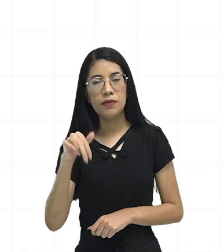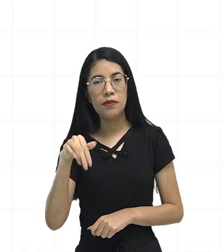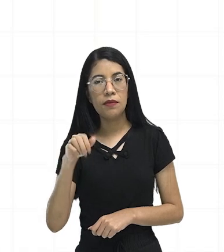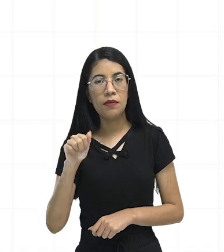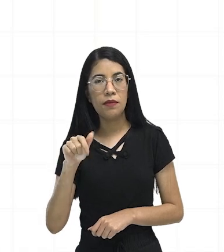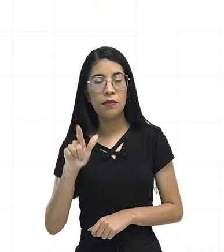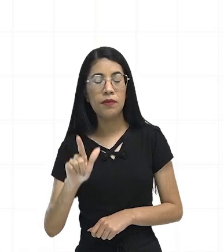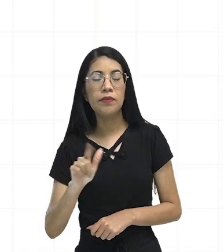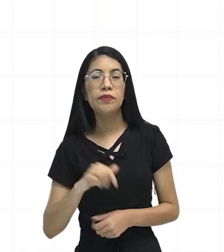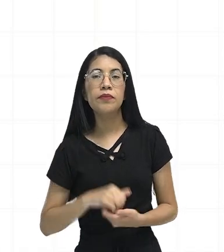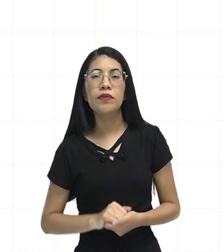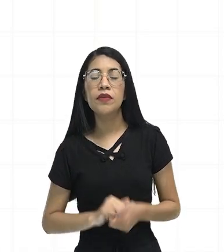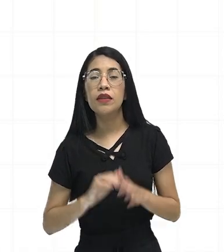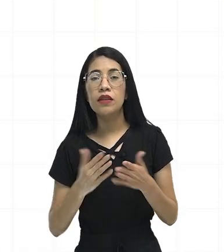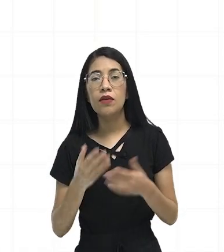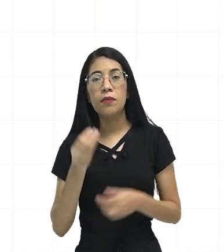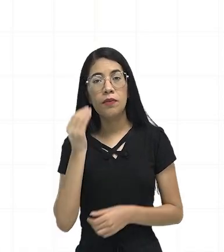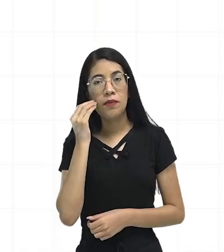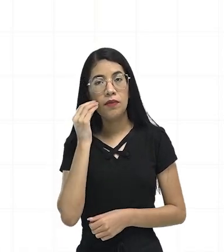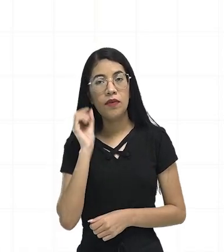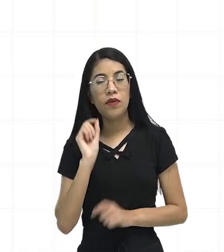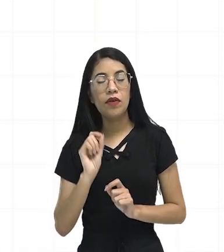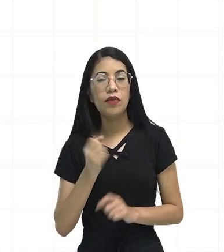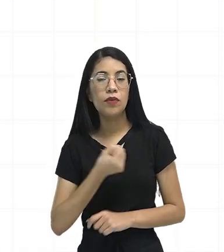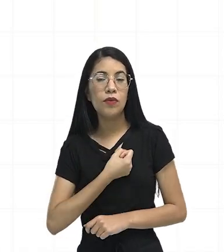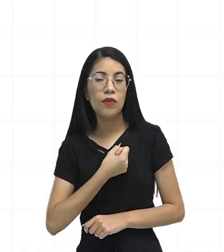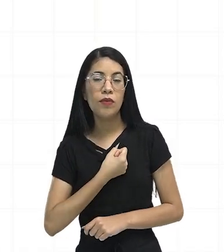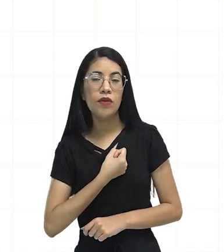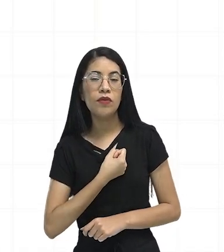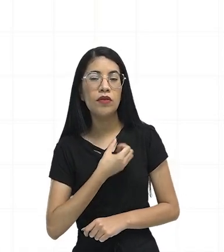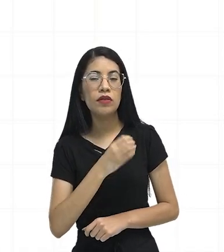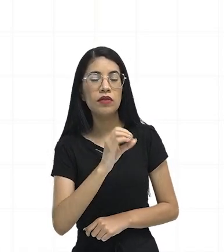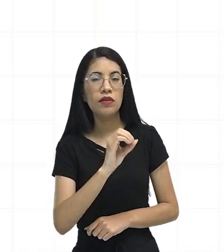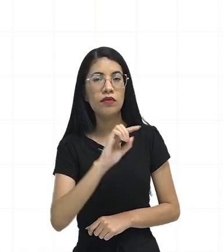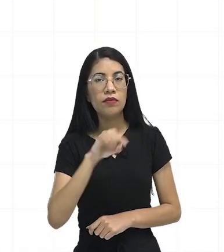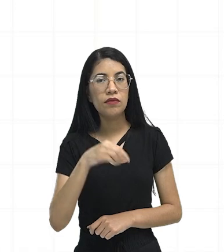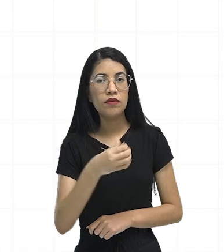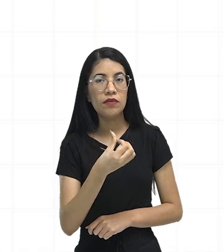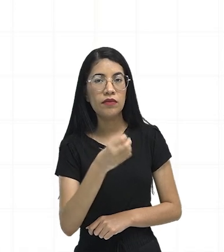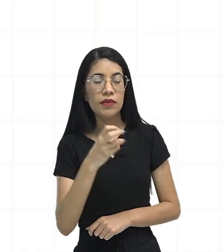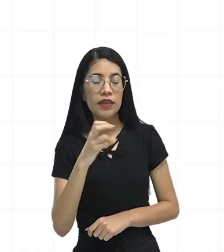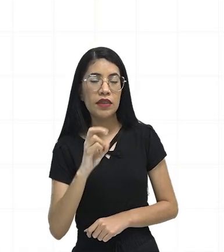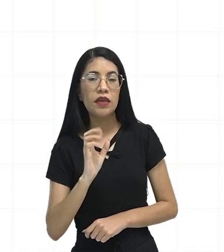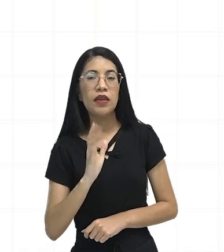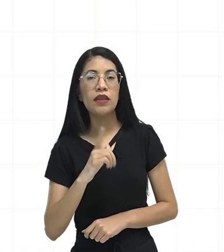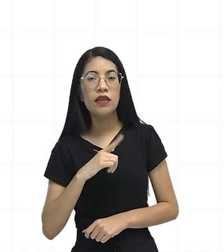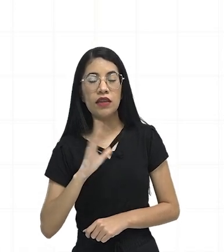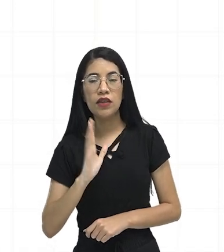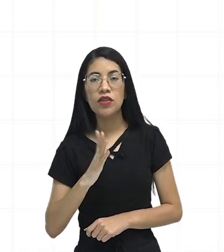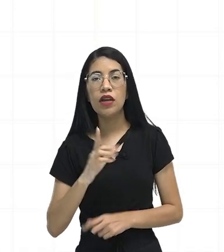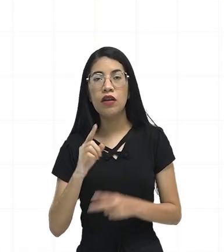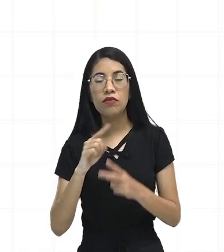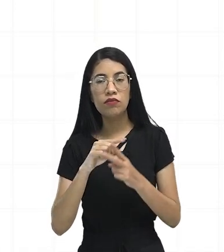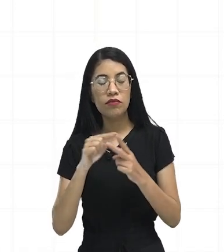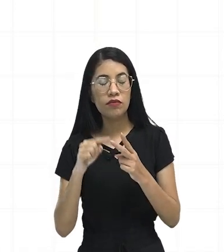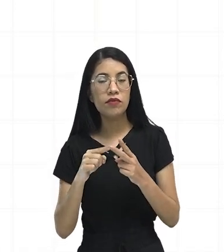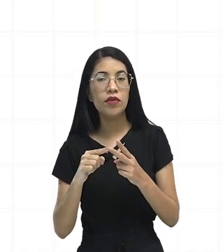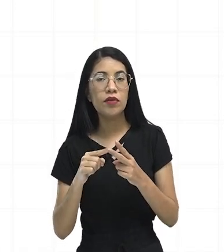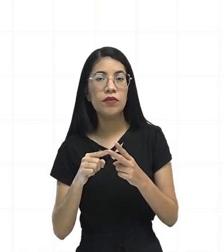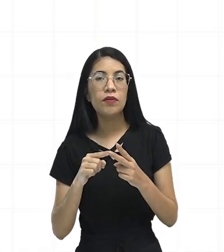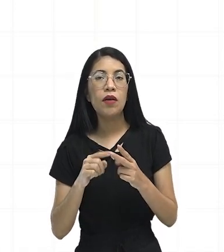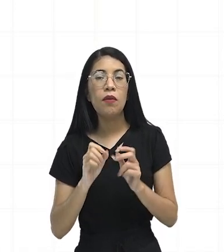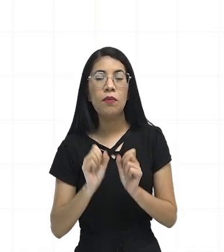0,65. Observa que no caso desse número aqui, eu já tenho o décimo e o centésimo, né? Então eu posso